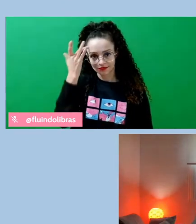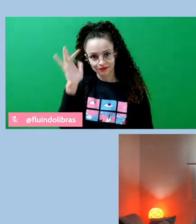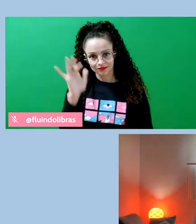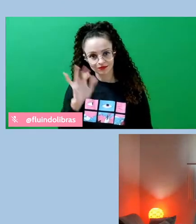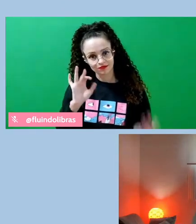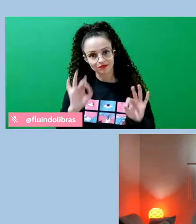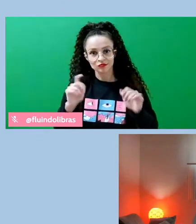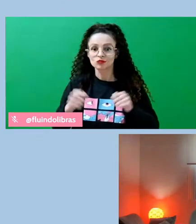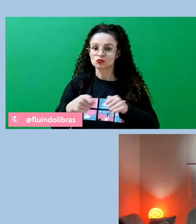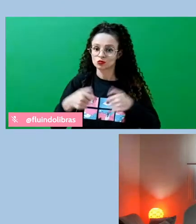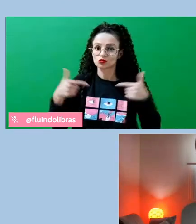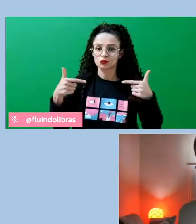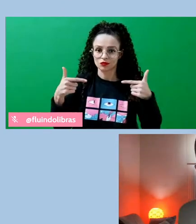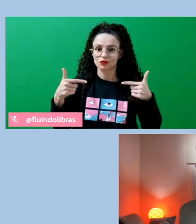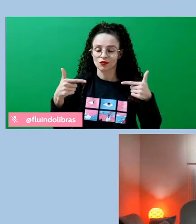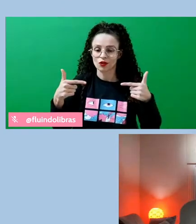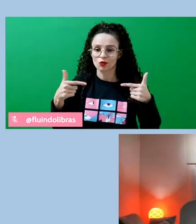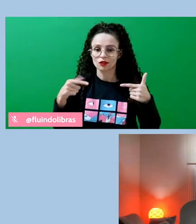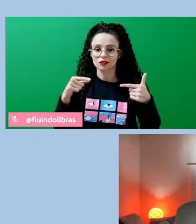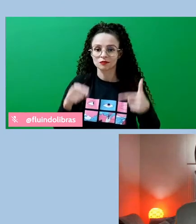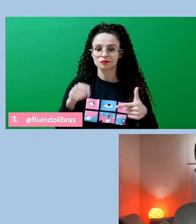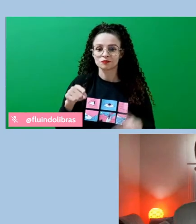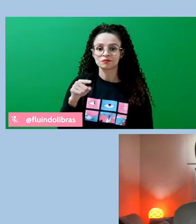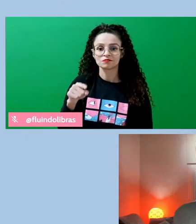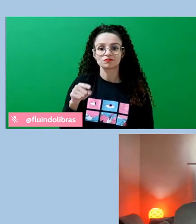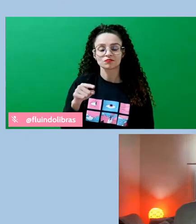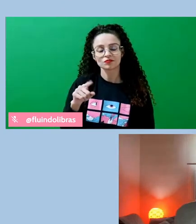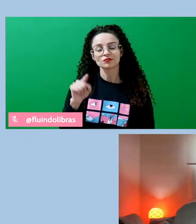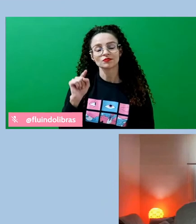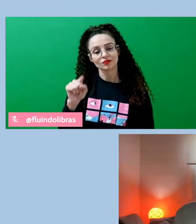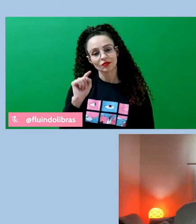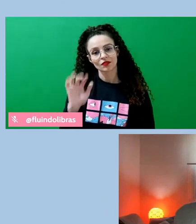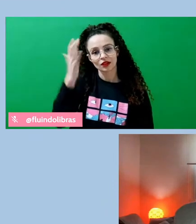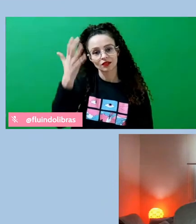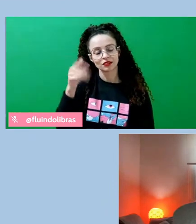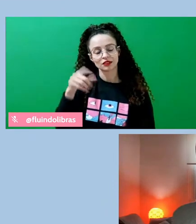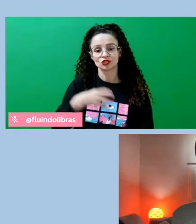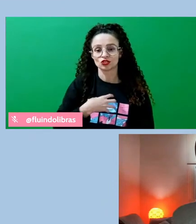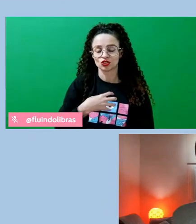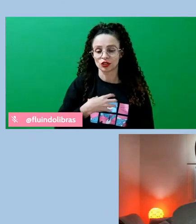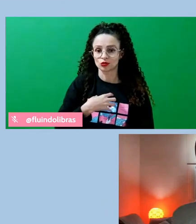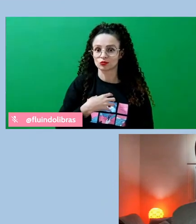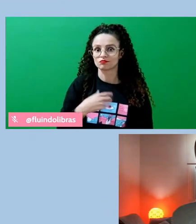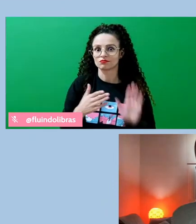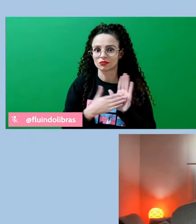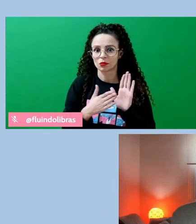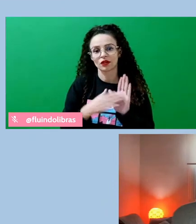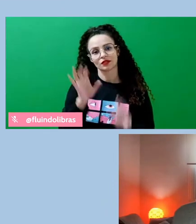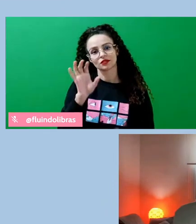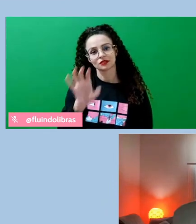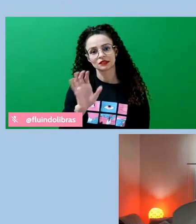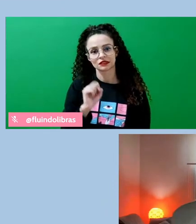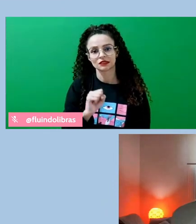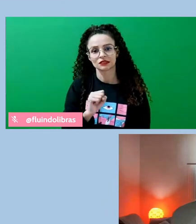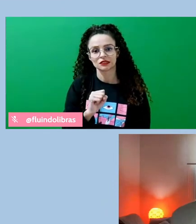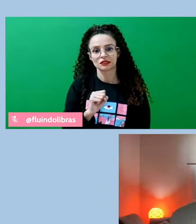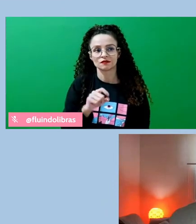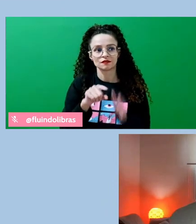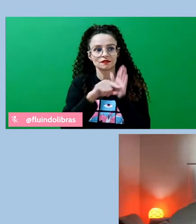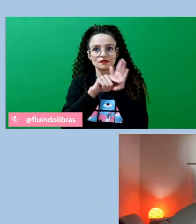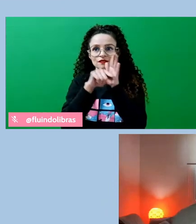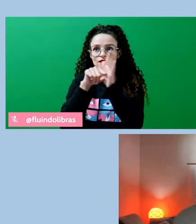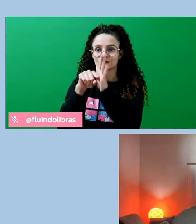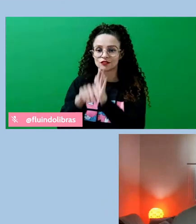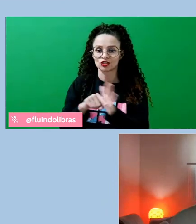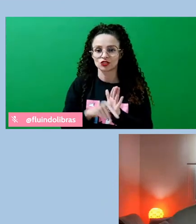muita sorte dessa equipe, ele é muito frutífero, né, quando ele se dá dessa maneira. Propositiva, dessa maneira investigativa, né? Quando o